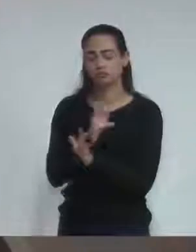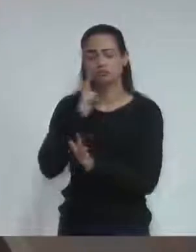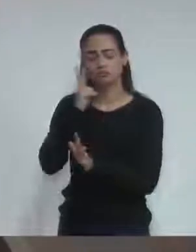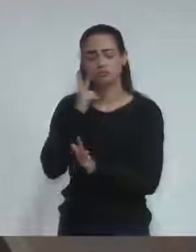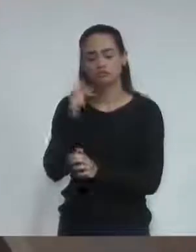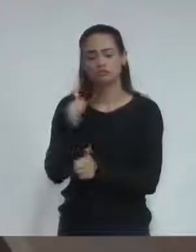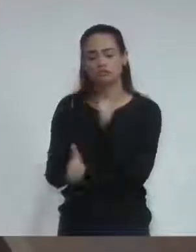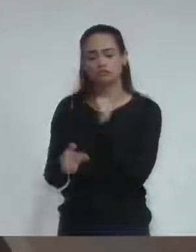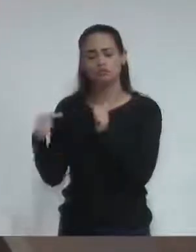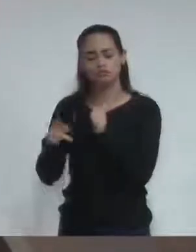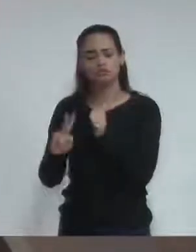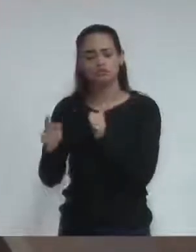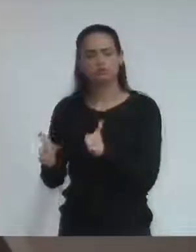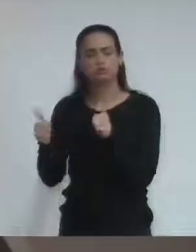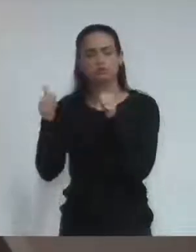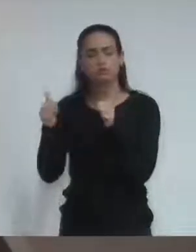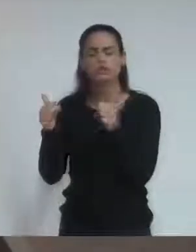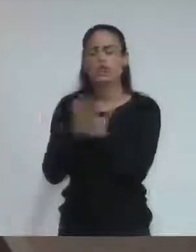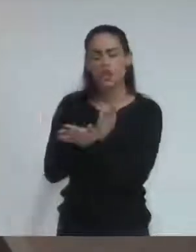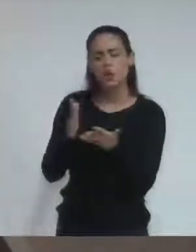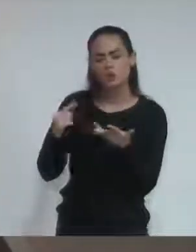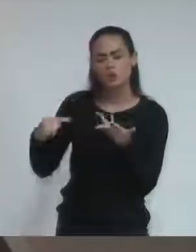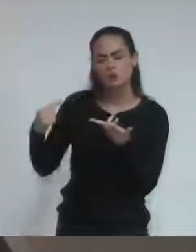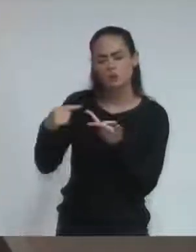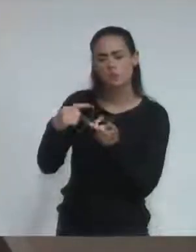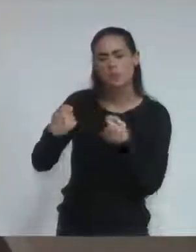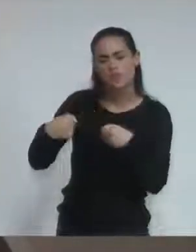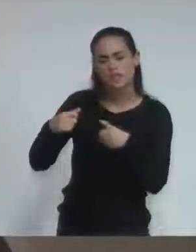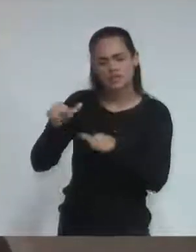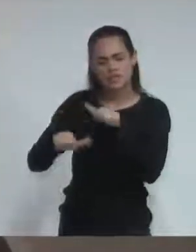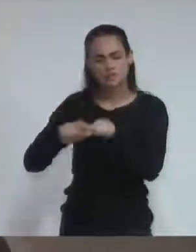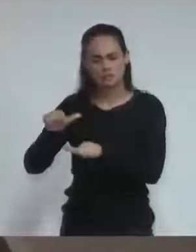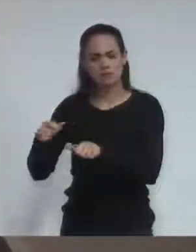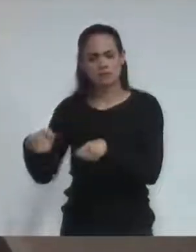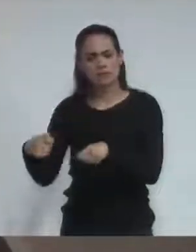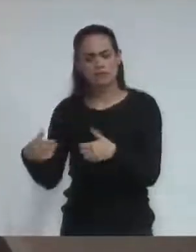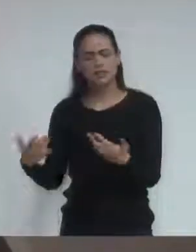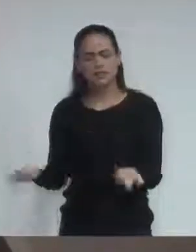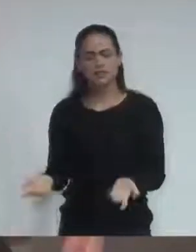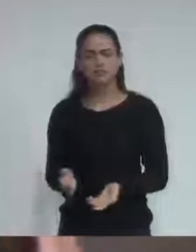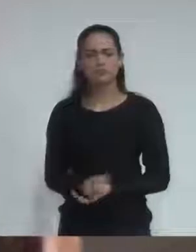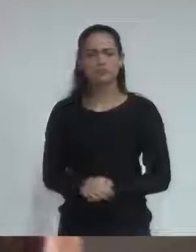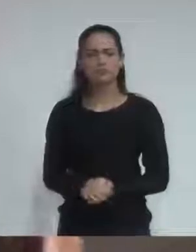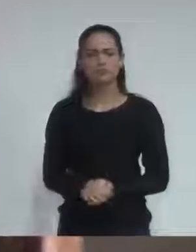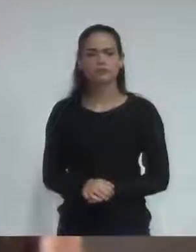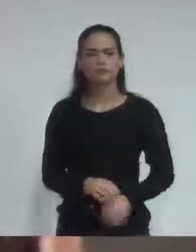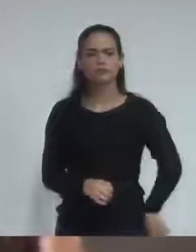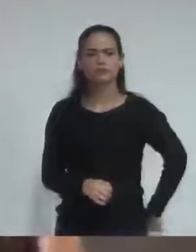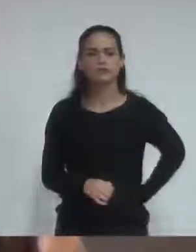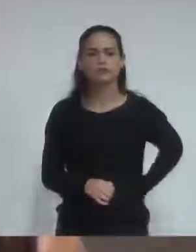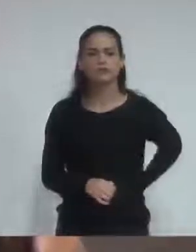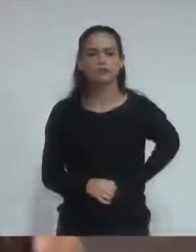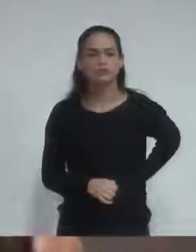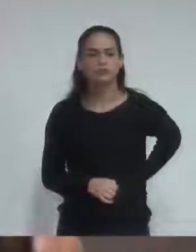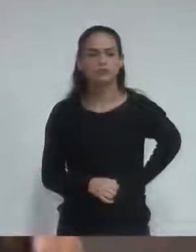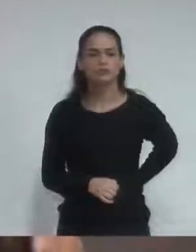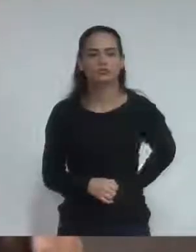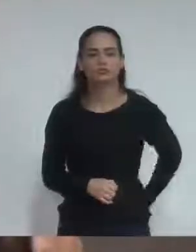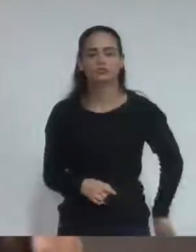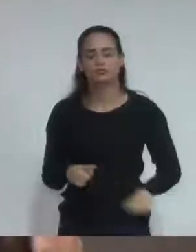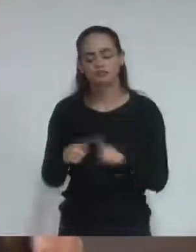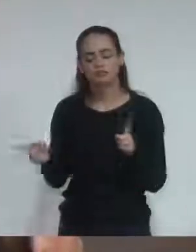pontos que precisam ser melhorados, como em todas as demais, né? E ainda